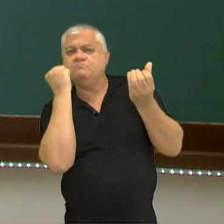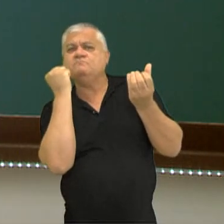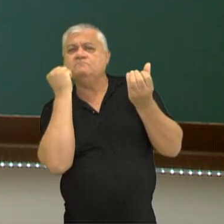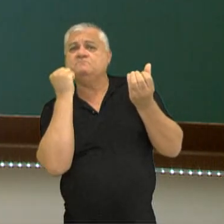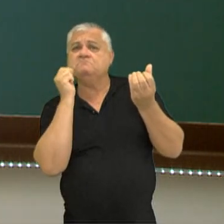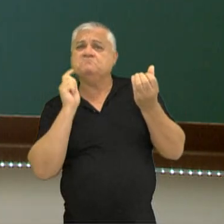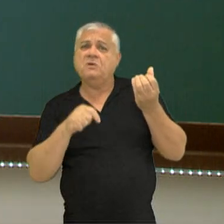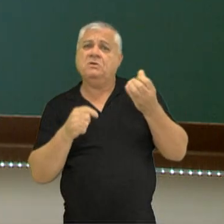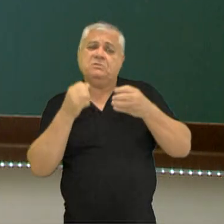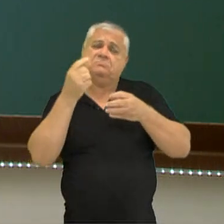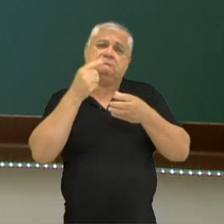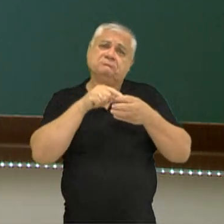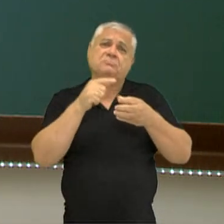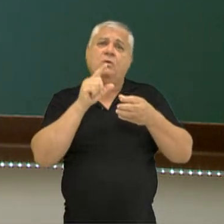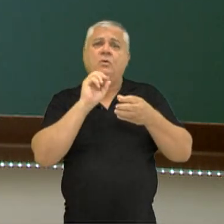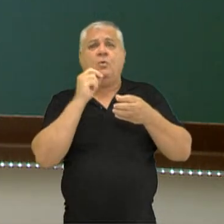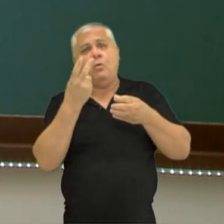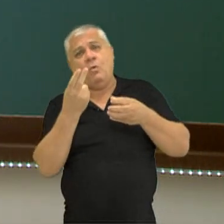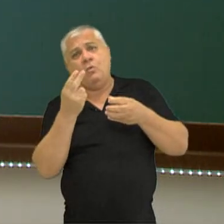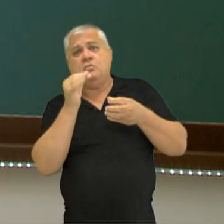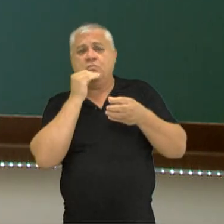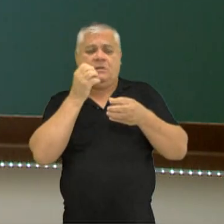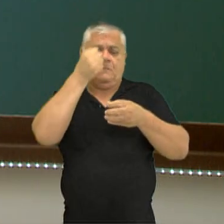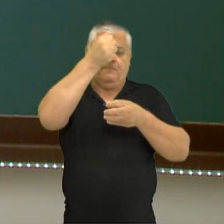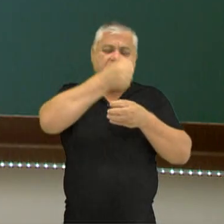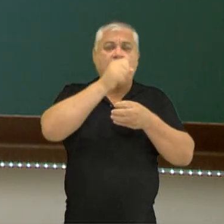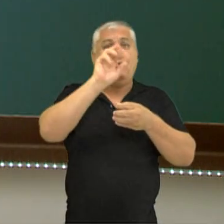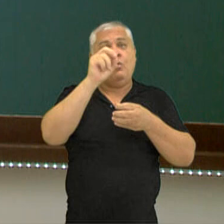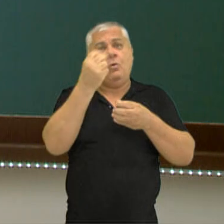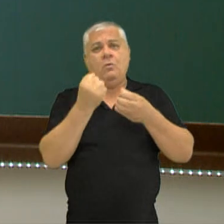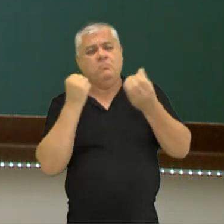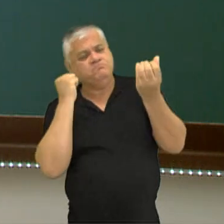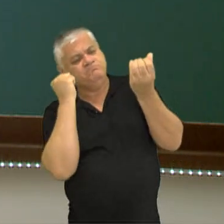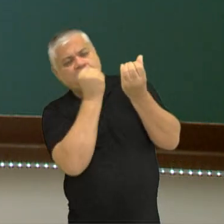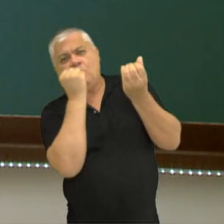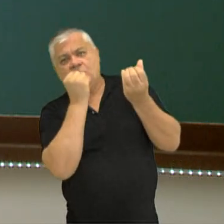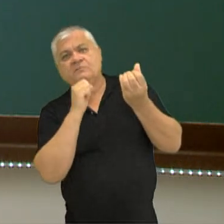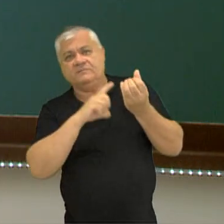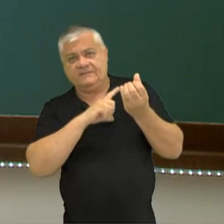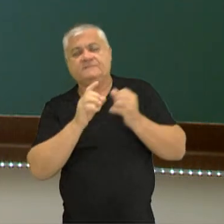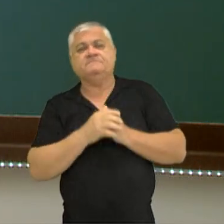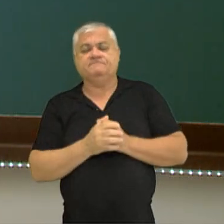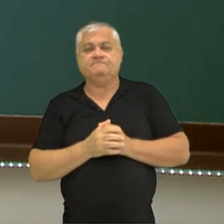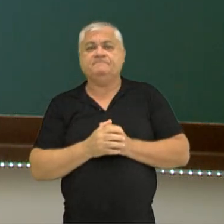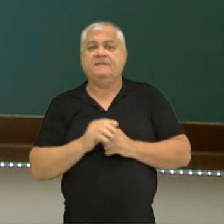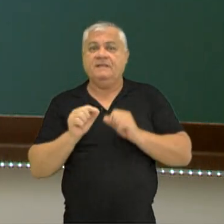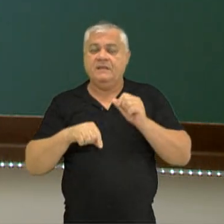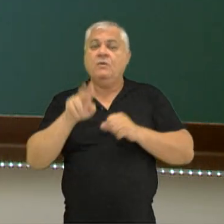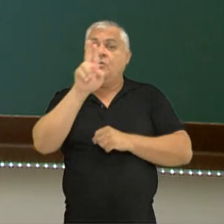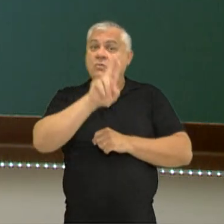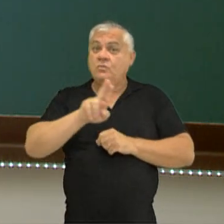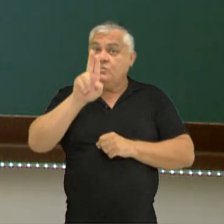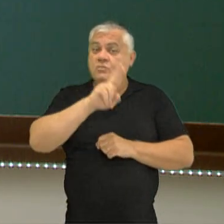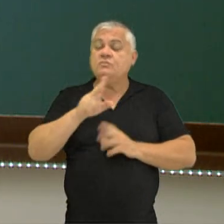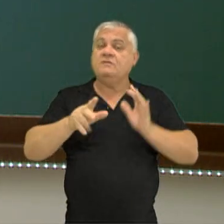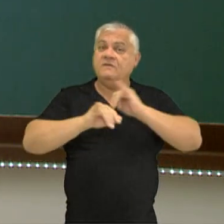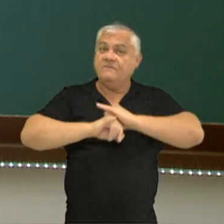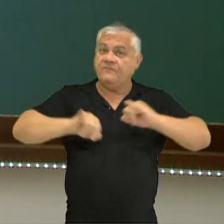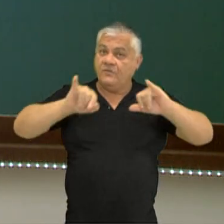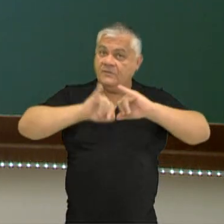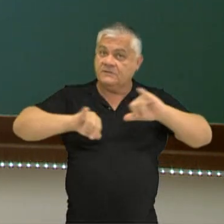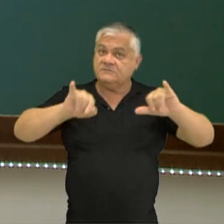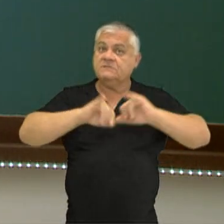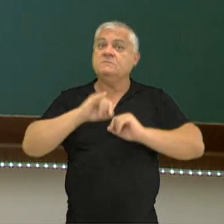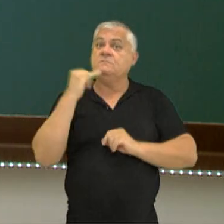exatamente na área da base, numa das duas bases, né? Então, ali também são utilizados para colocar as informações, são